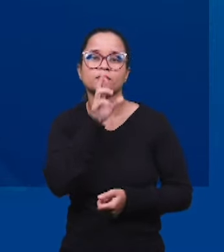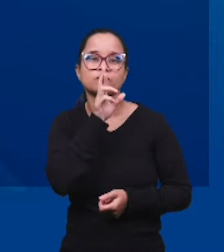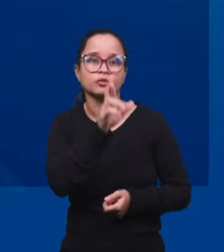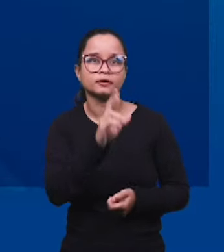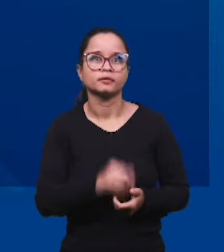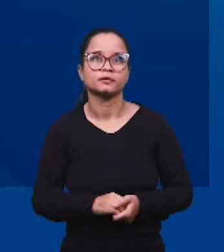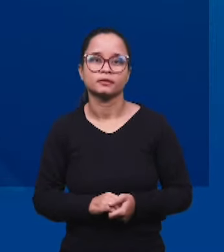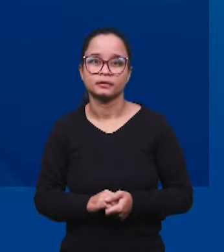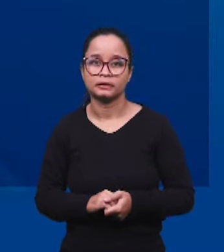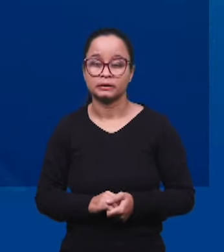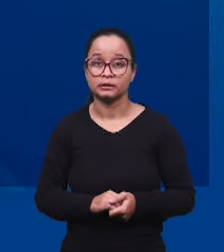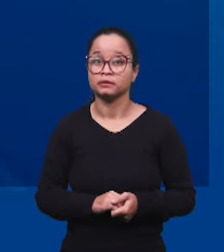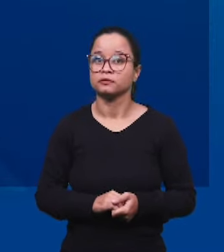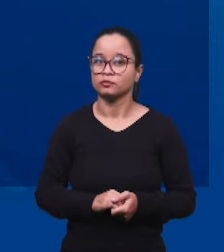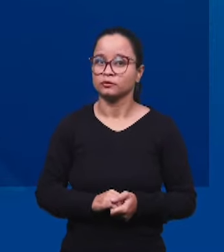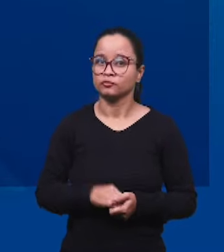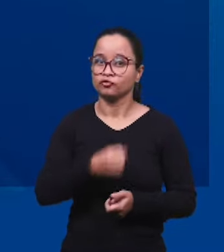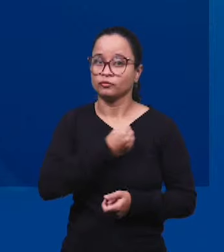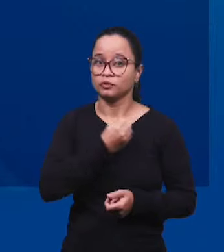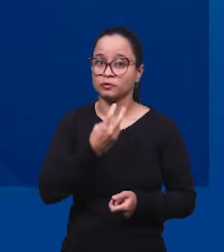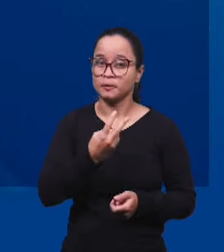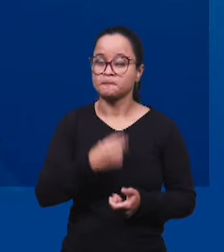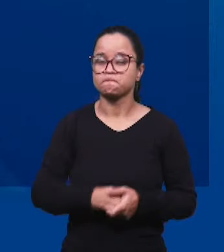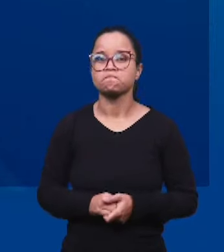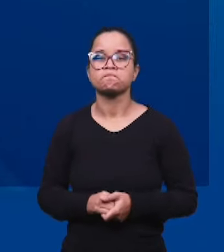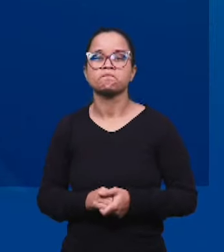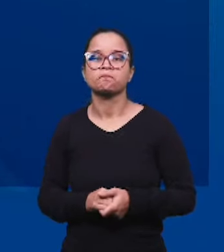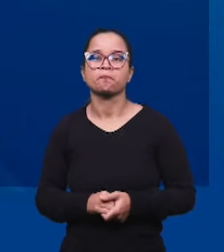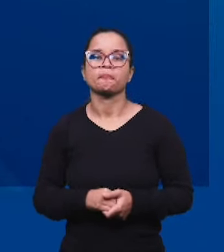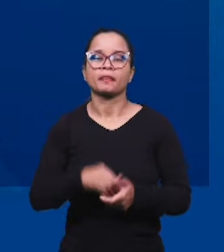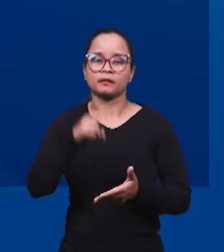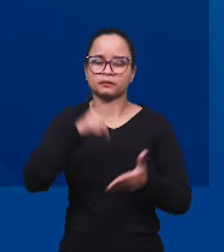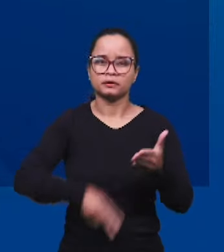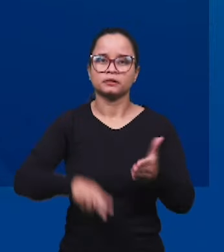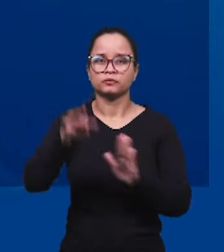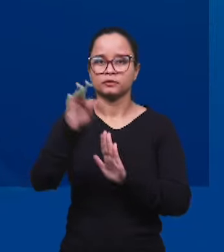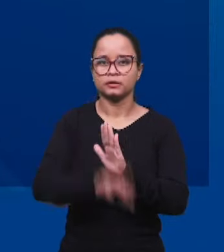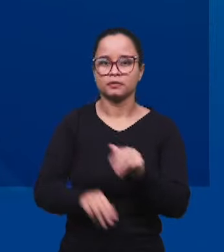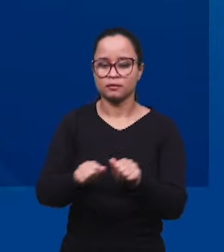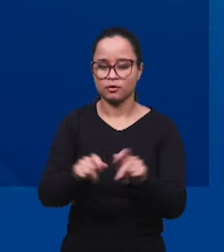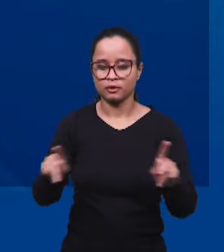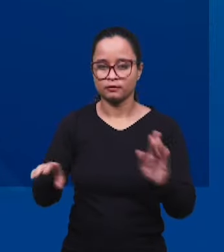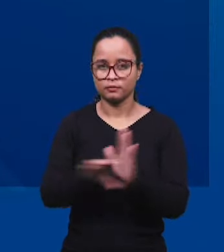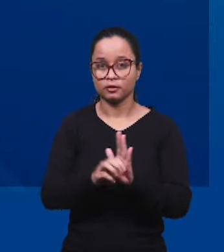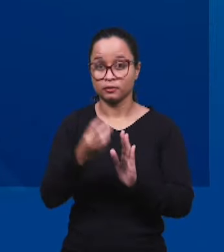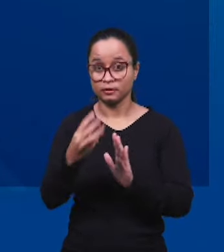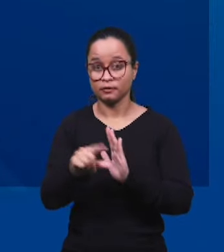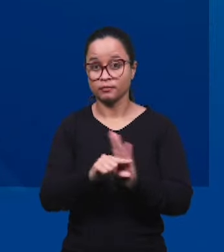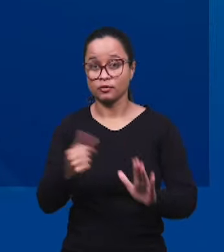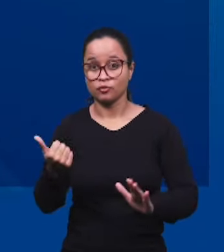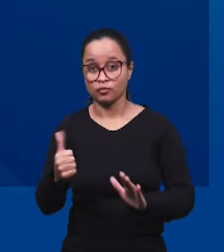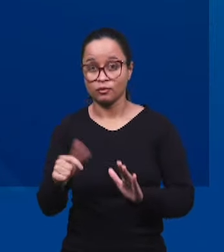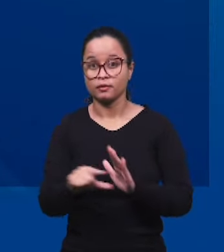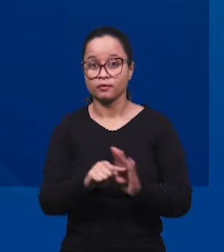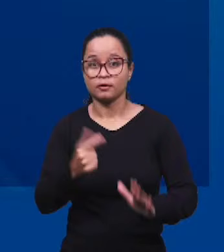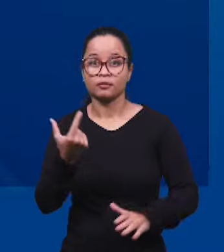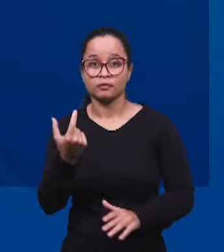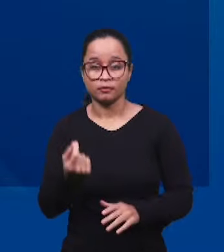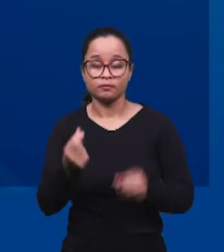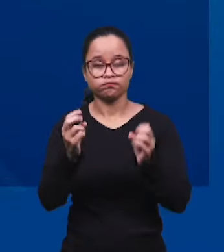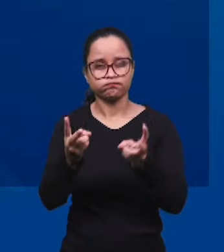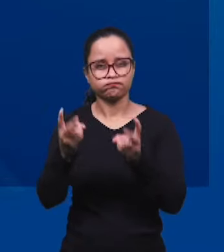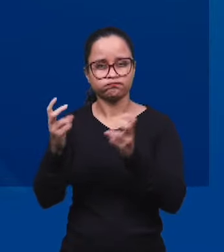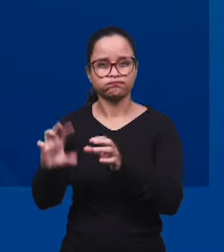Lendo os textos de Apocalipse, capítulo 3, versos 11 e 20, identifique